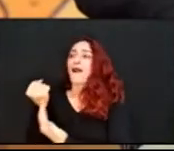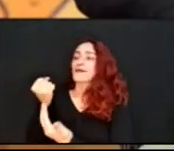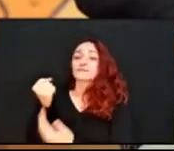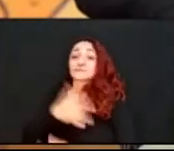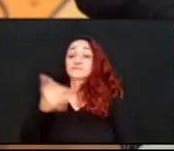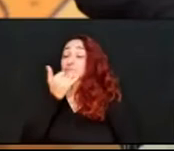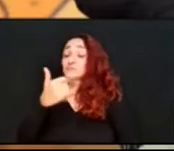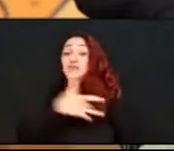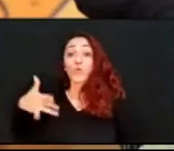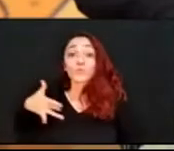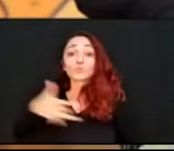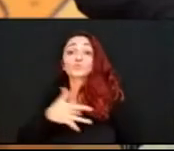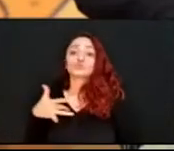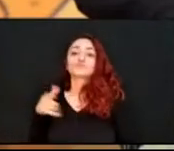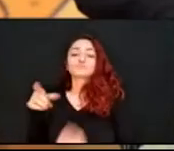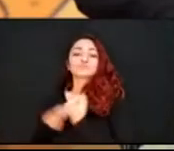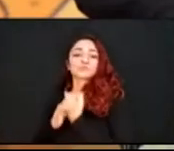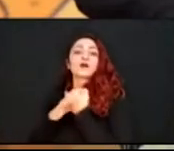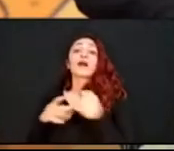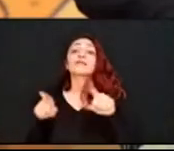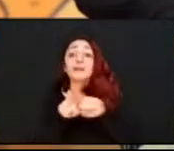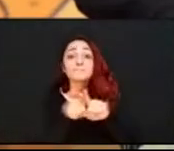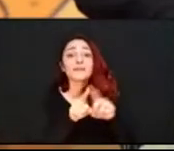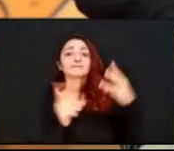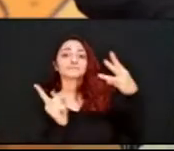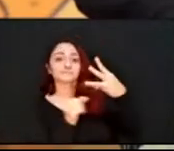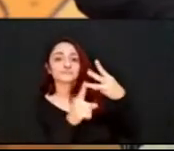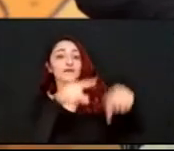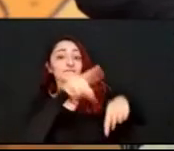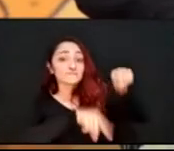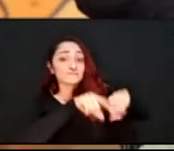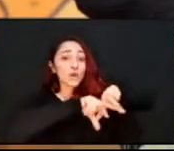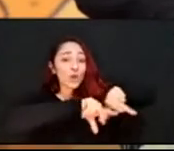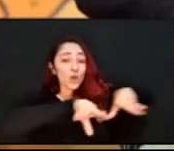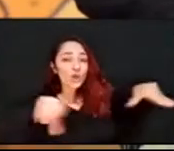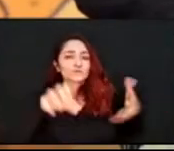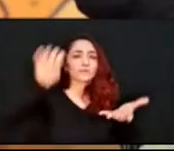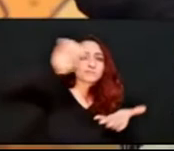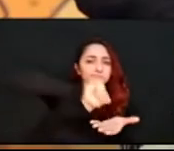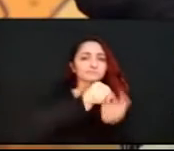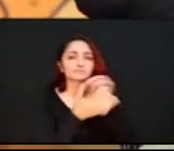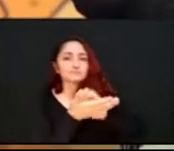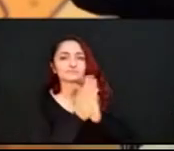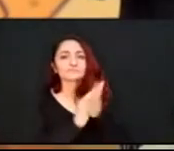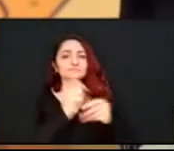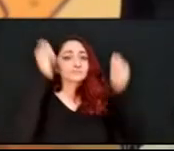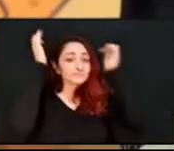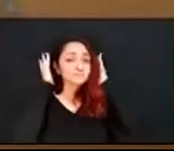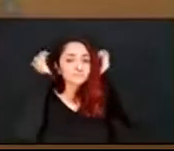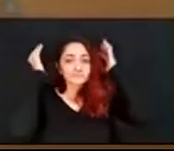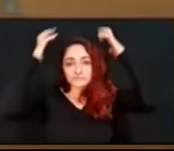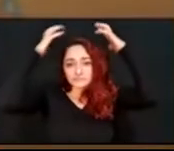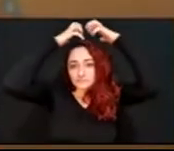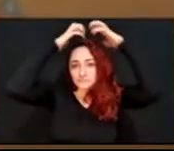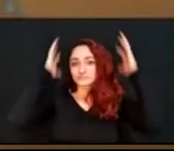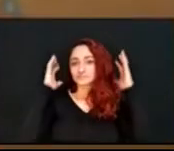cosméticos de produtos voltados para pele negra e cabelos afro basicamente Essa é a minha conta ligado